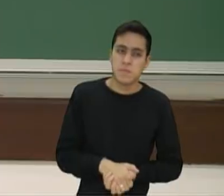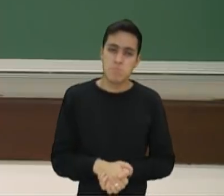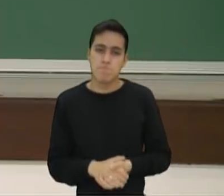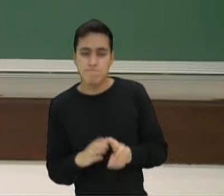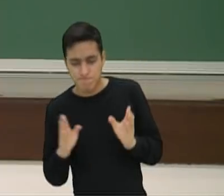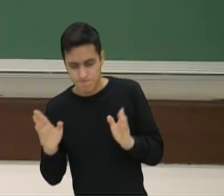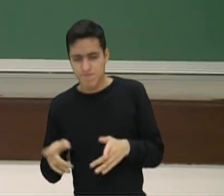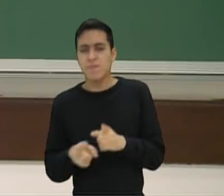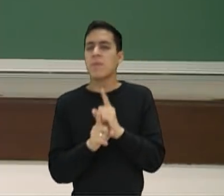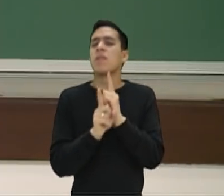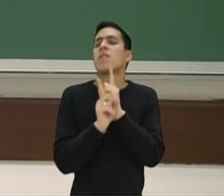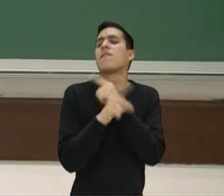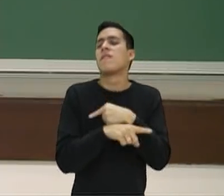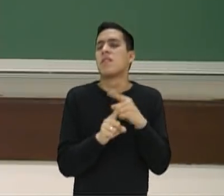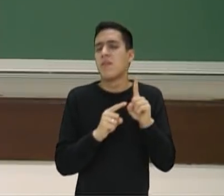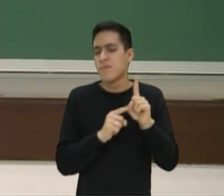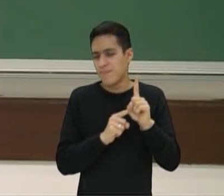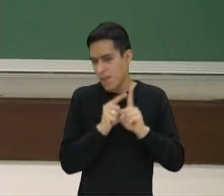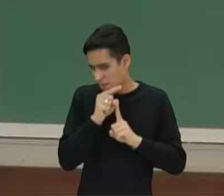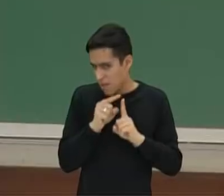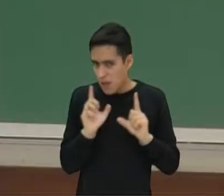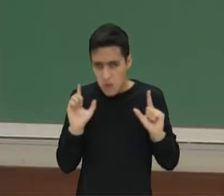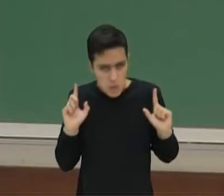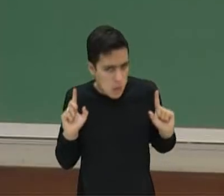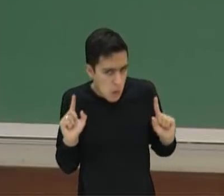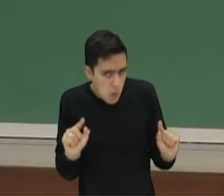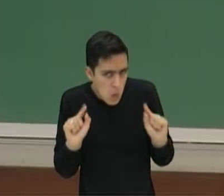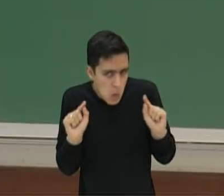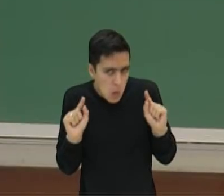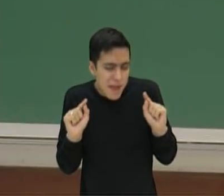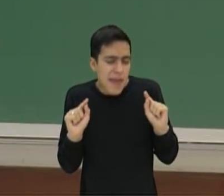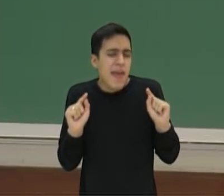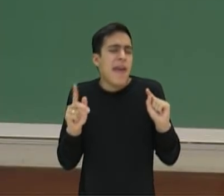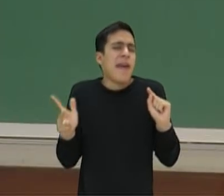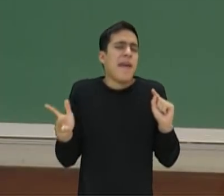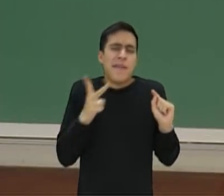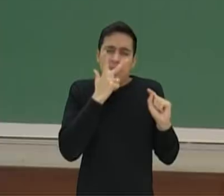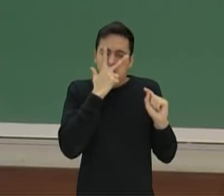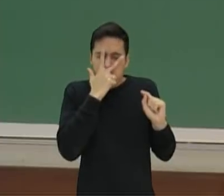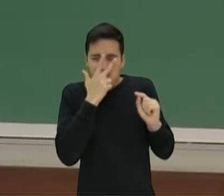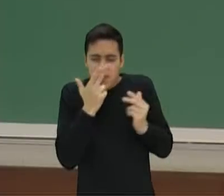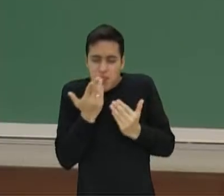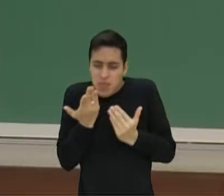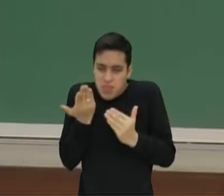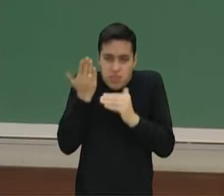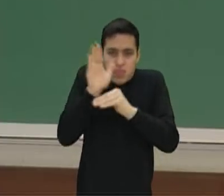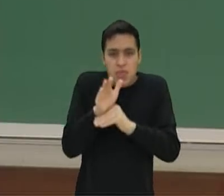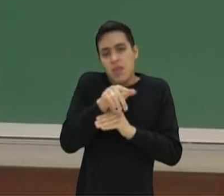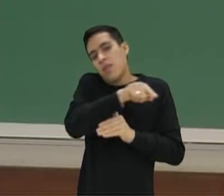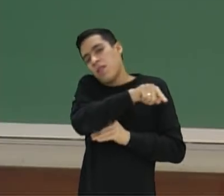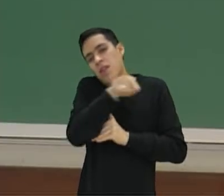Inversão térmica. O nome inversão térmica já consegue fazer com que você tenha uma